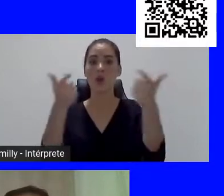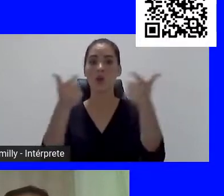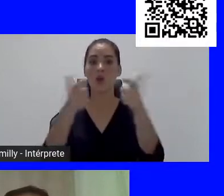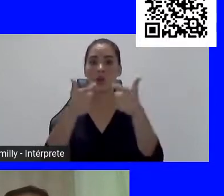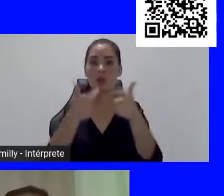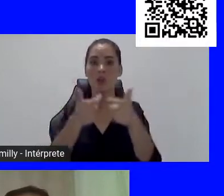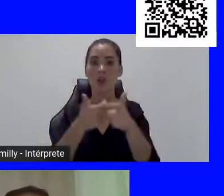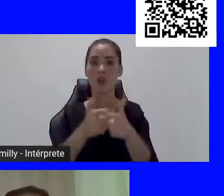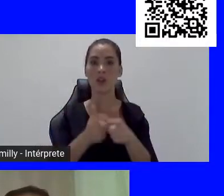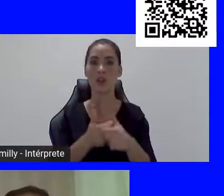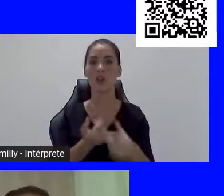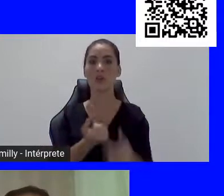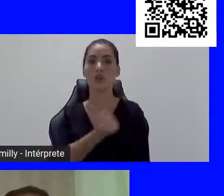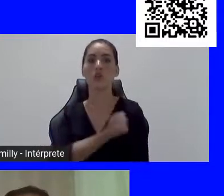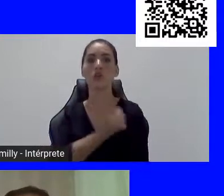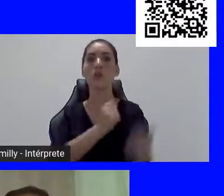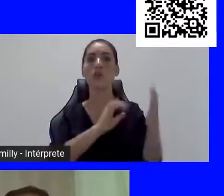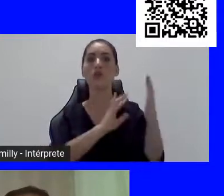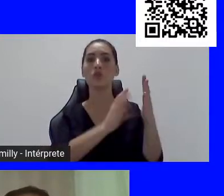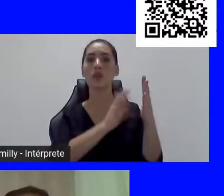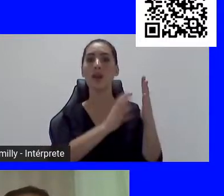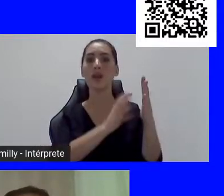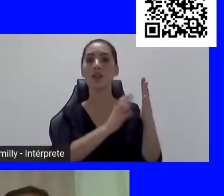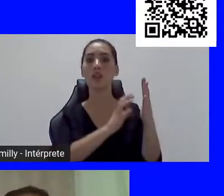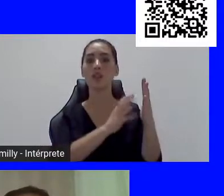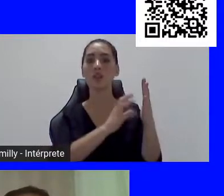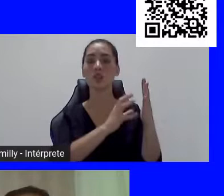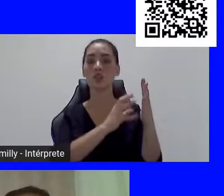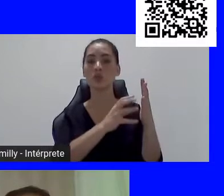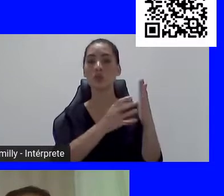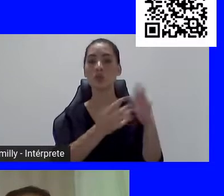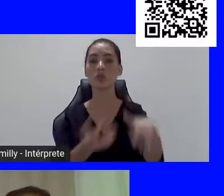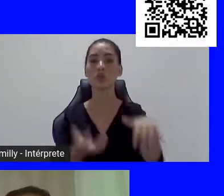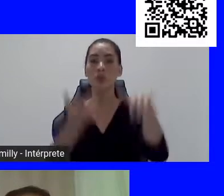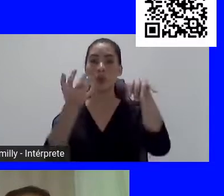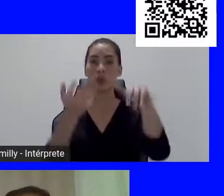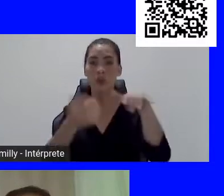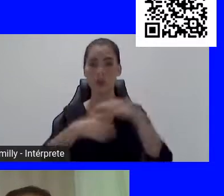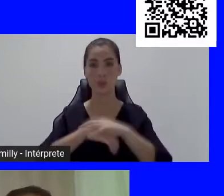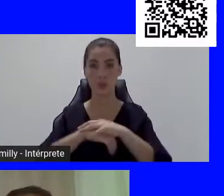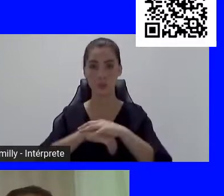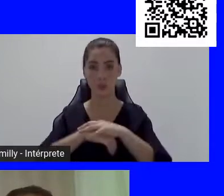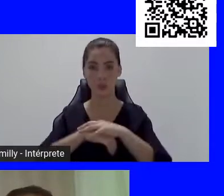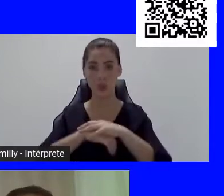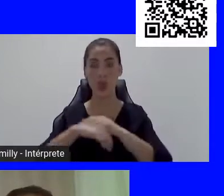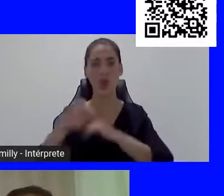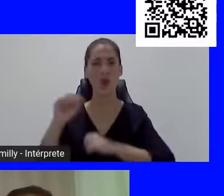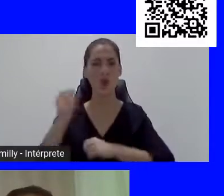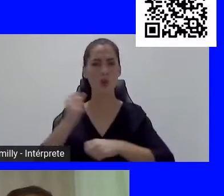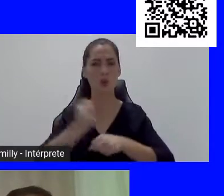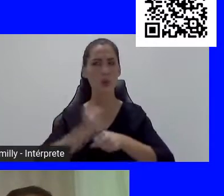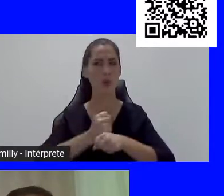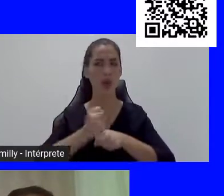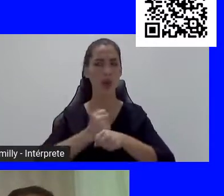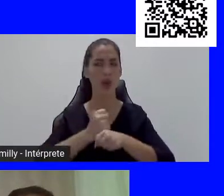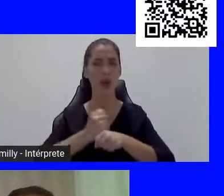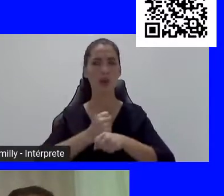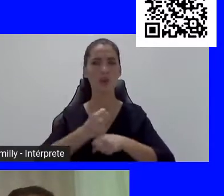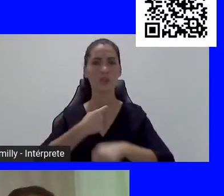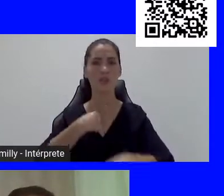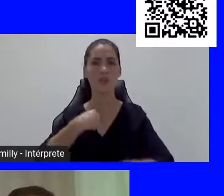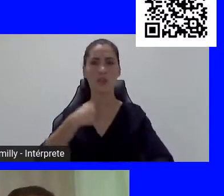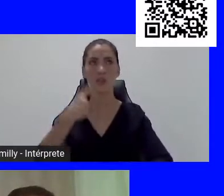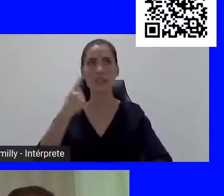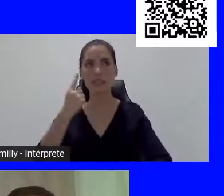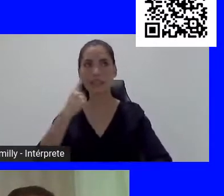dentro do Congresso Nacional. Se você fizesse essa pergunta há 8 anos atrás, há 6 anos atrás, eu falaria assim: olha, acho que não sou nem pré-candidata à